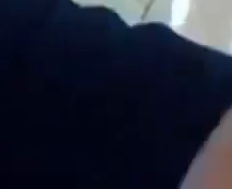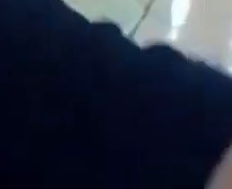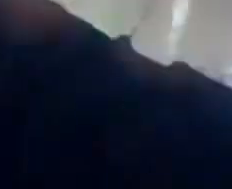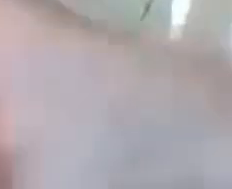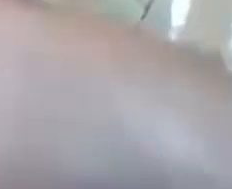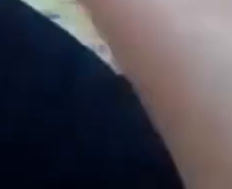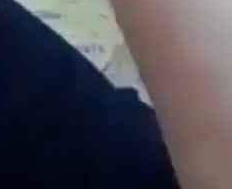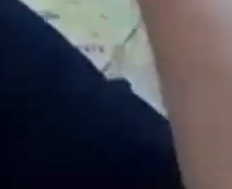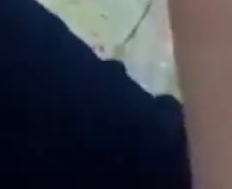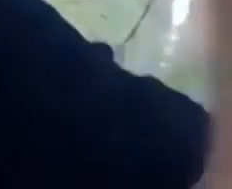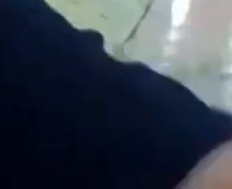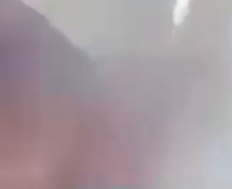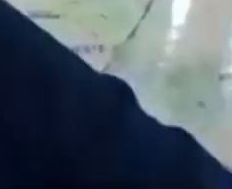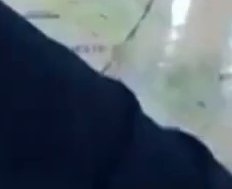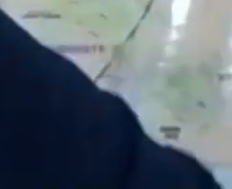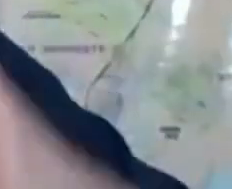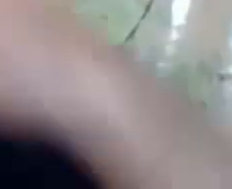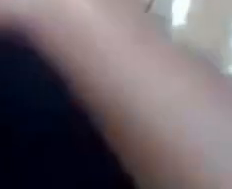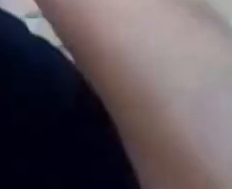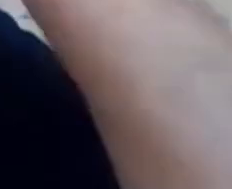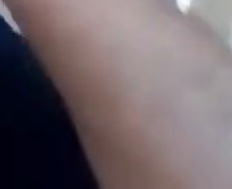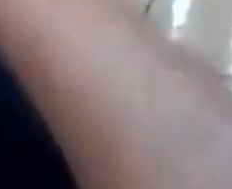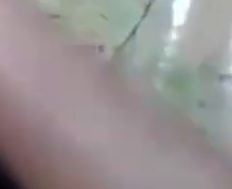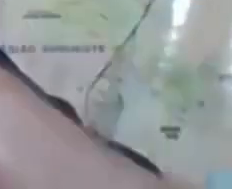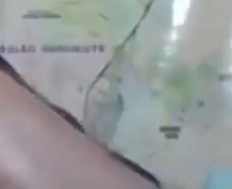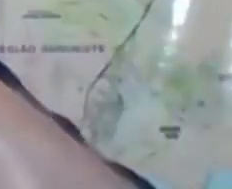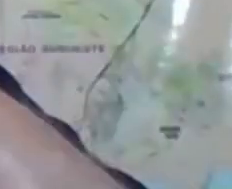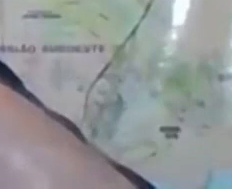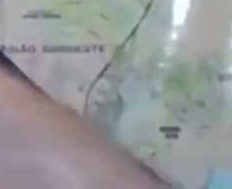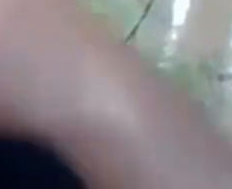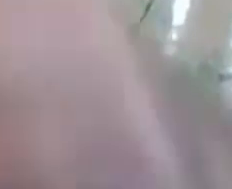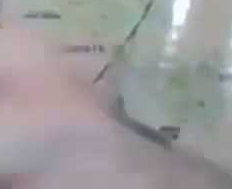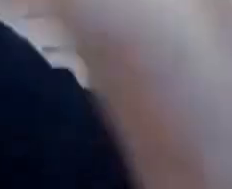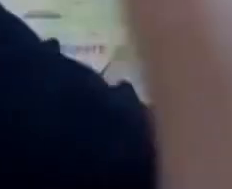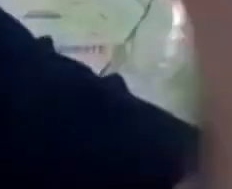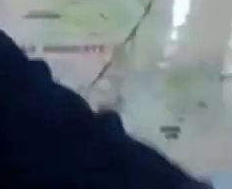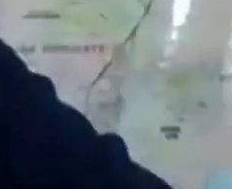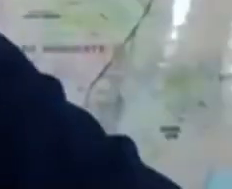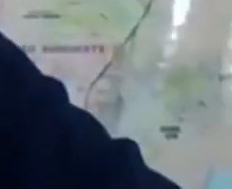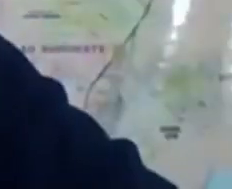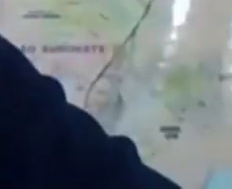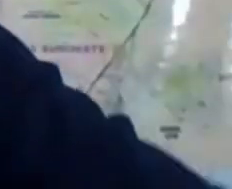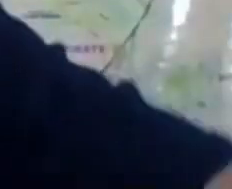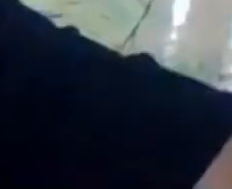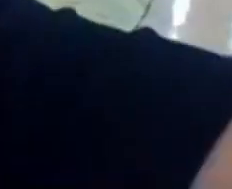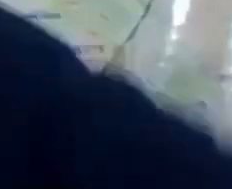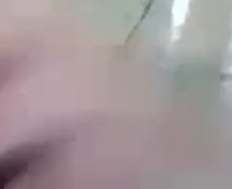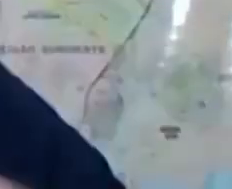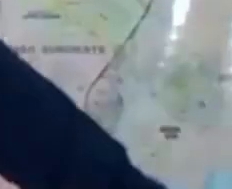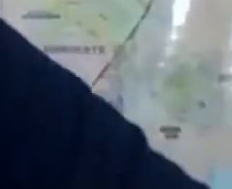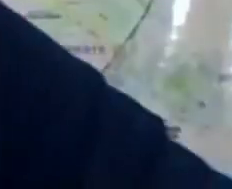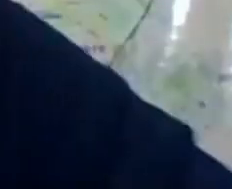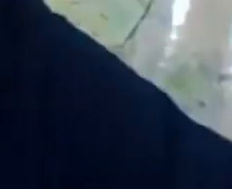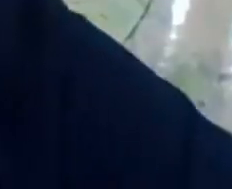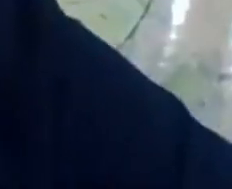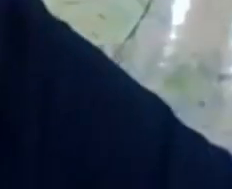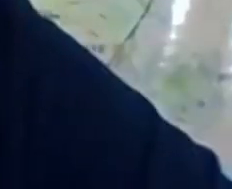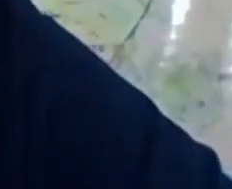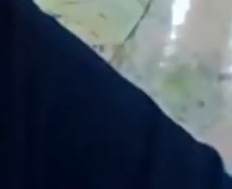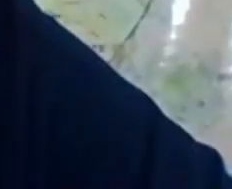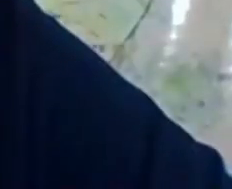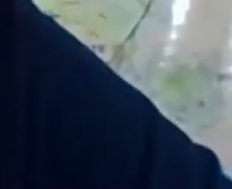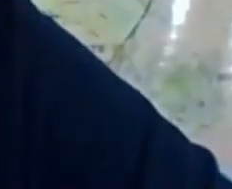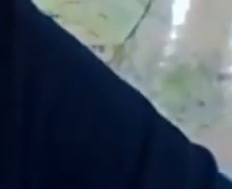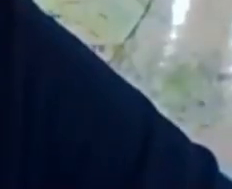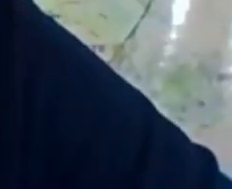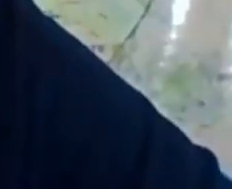da instalação do Conselho Local de Saúde, da relação desse Conselho Local com os outros conselhos. Então,